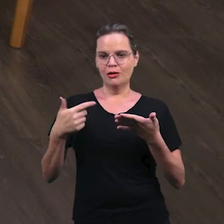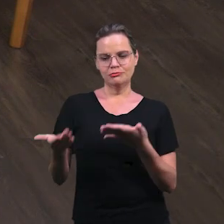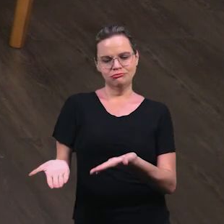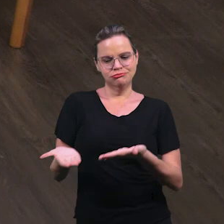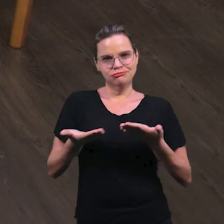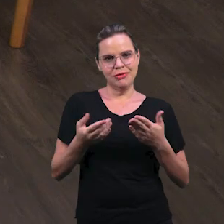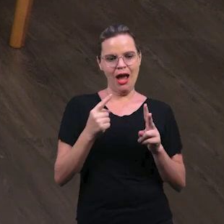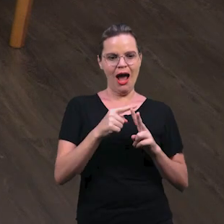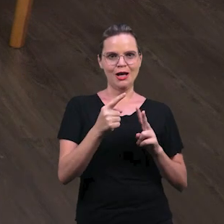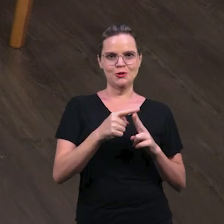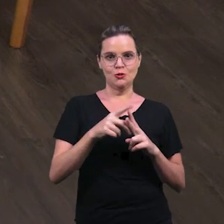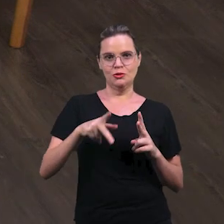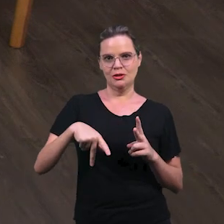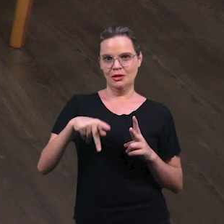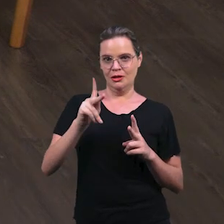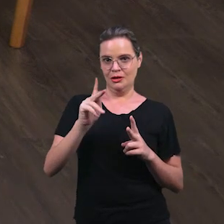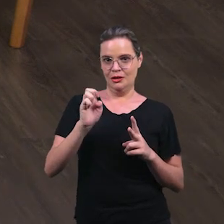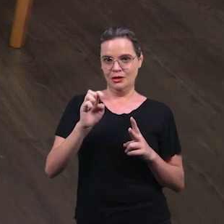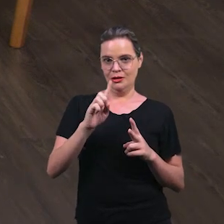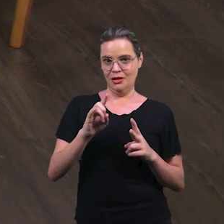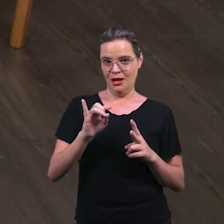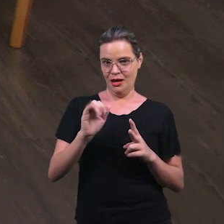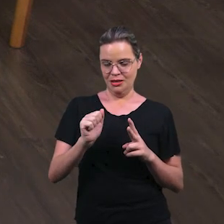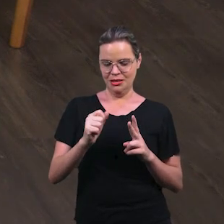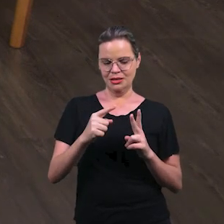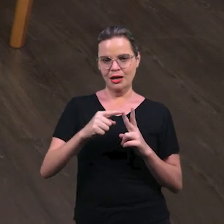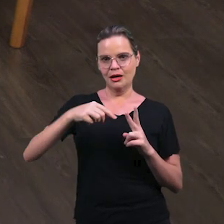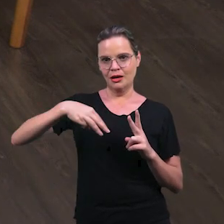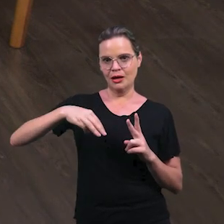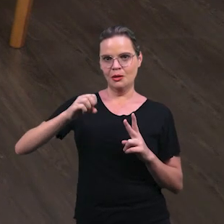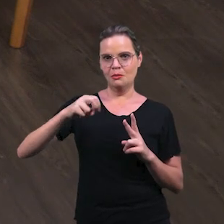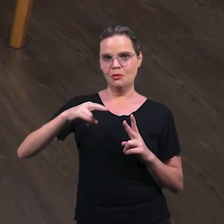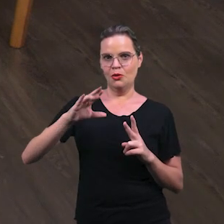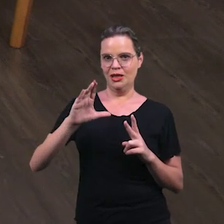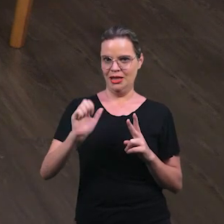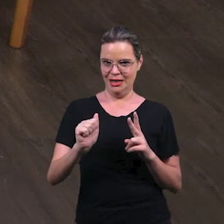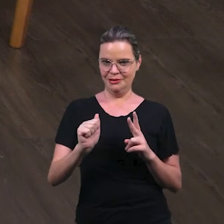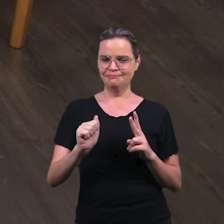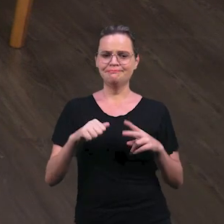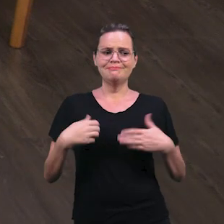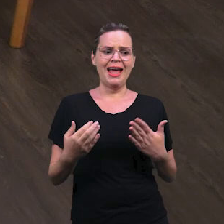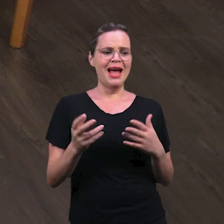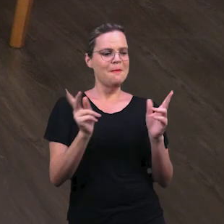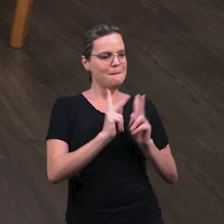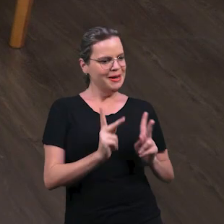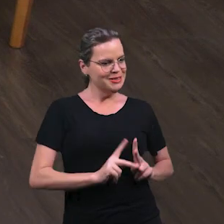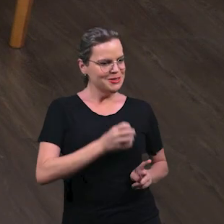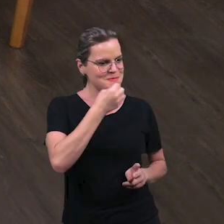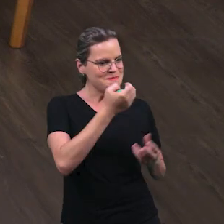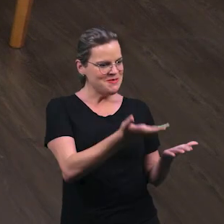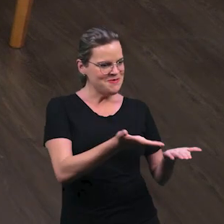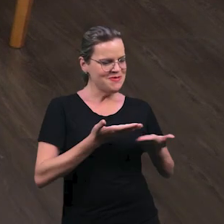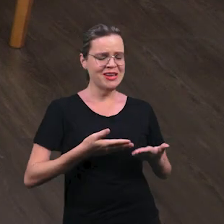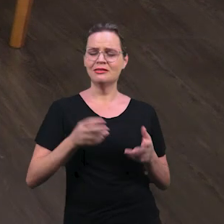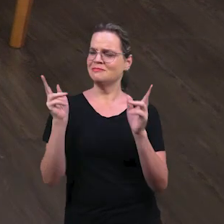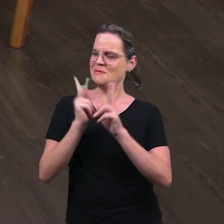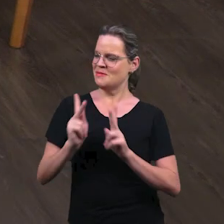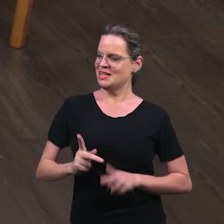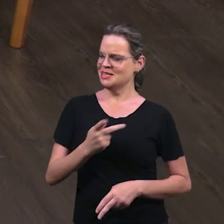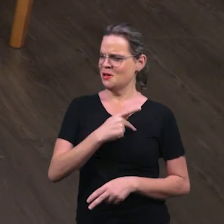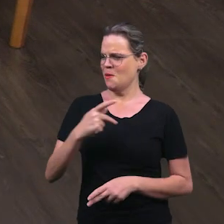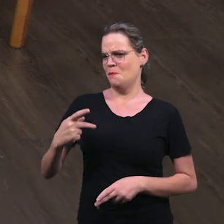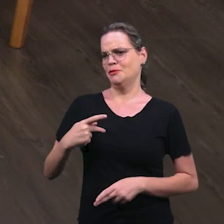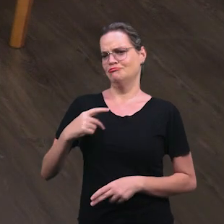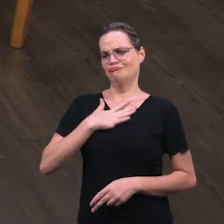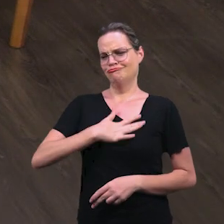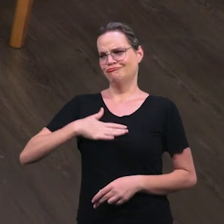Késia Nunes e Mônica Médici, que estão conosco aqui. Mônica, paz do Senhor, seja bem-vinda. Pai do Senhor, pastor, uma alegria estar aqui com o